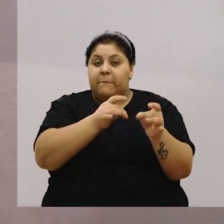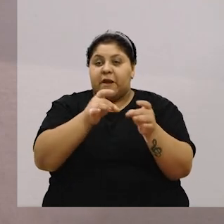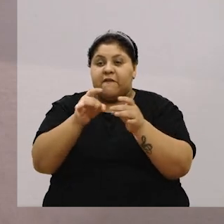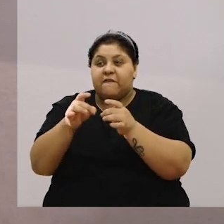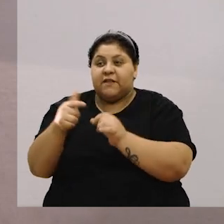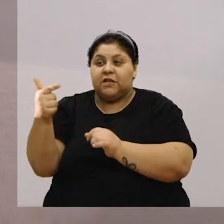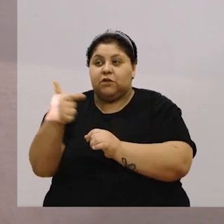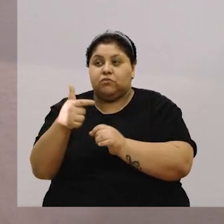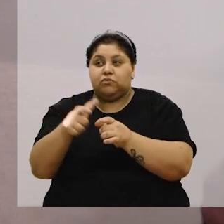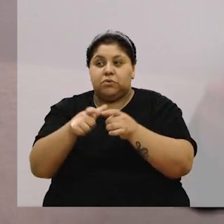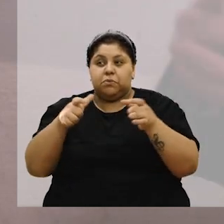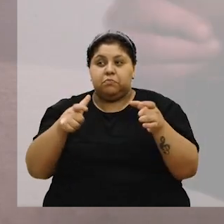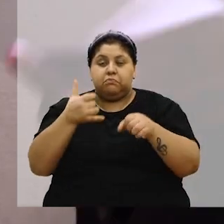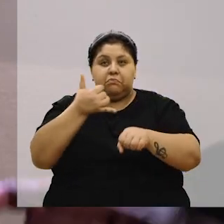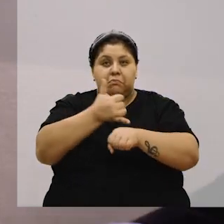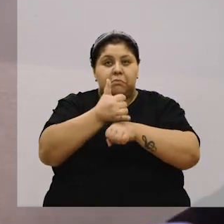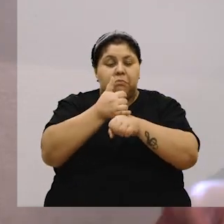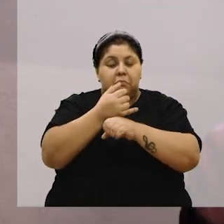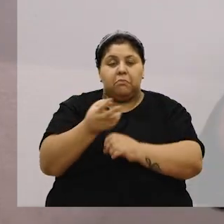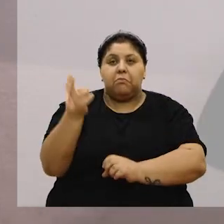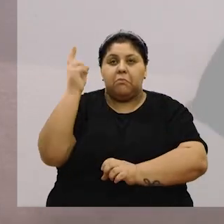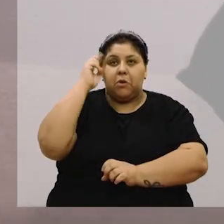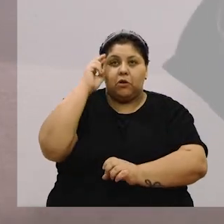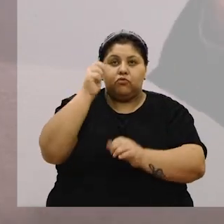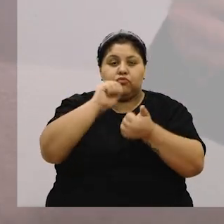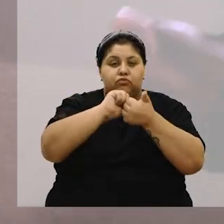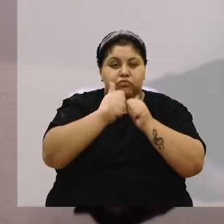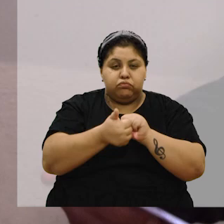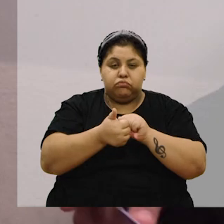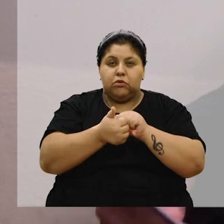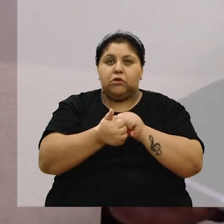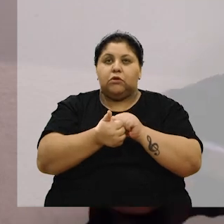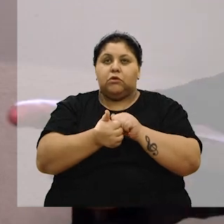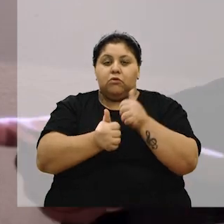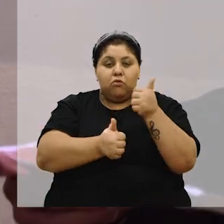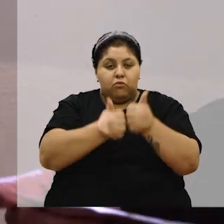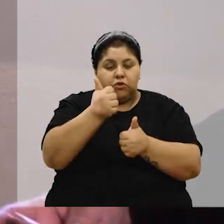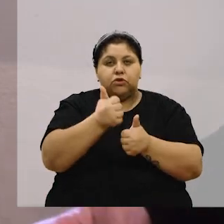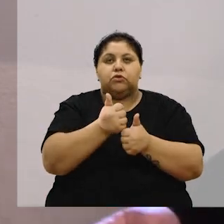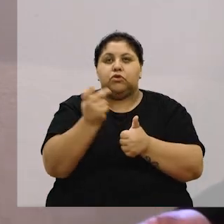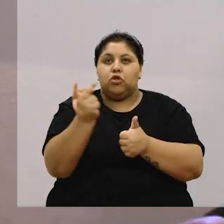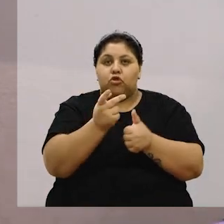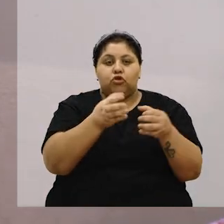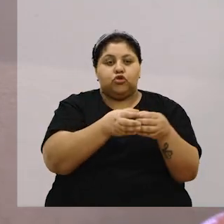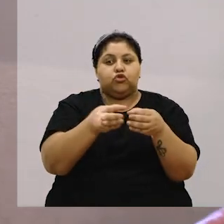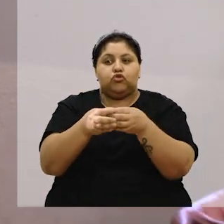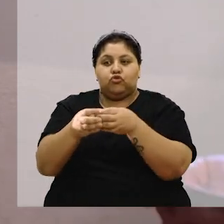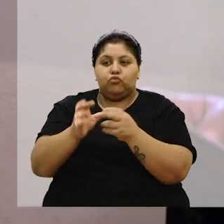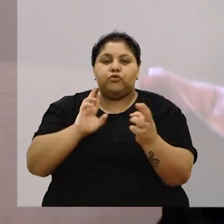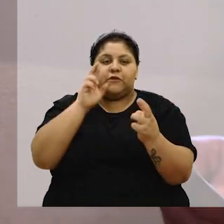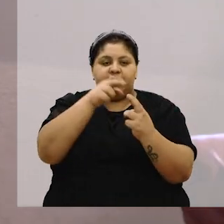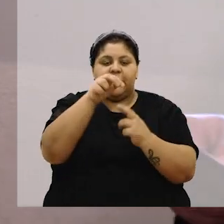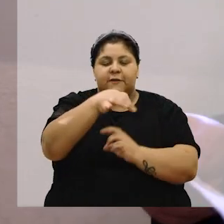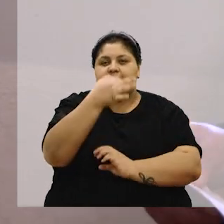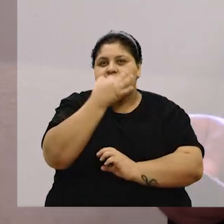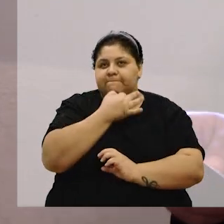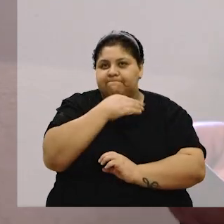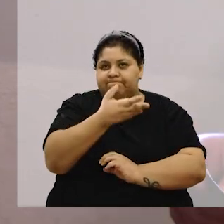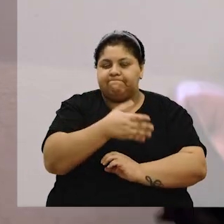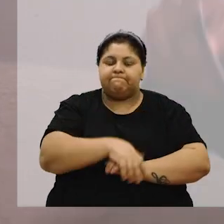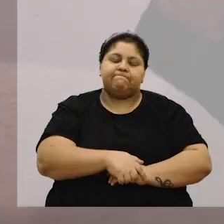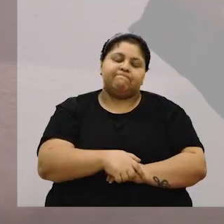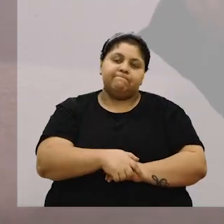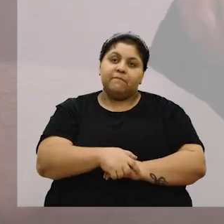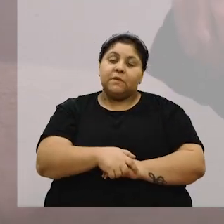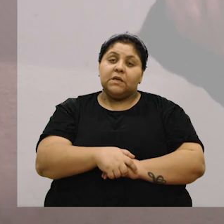polo metal-mecânico, e aí vem a cultura, aí vem o esporte, o futebol, 2 times locais de referência. Então a